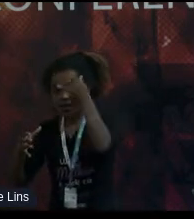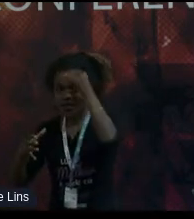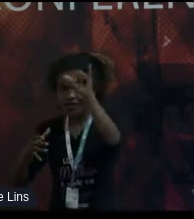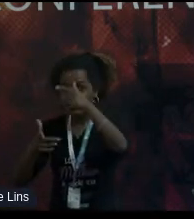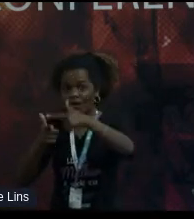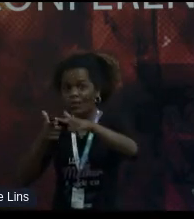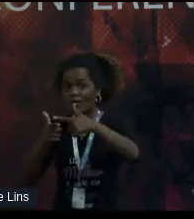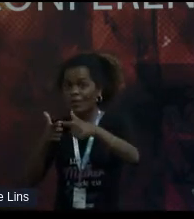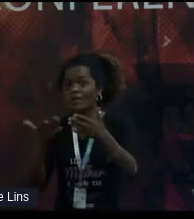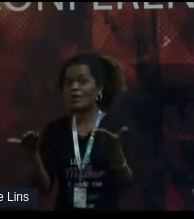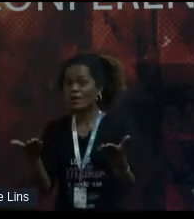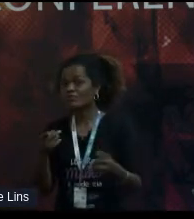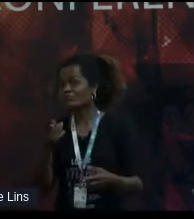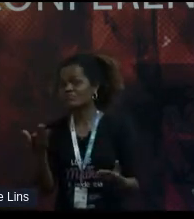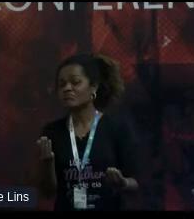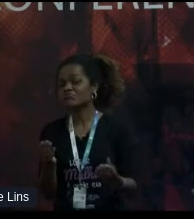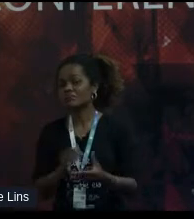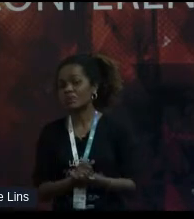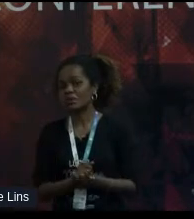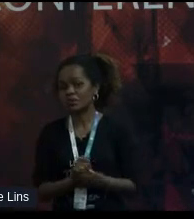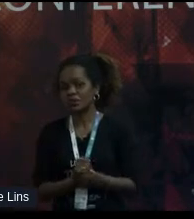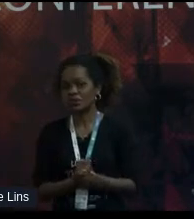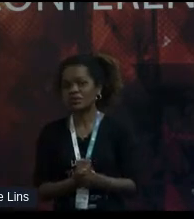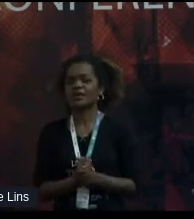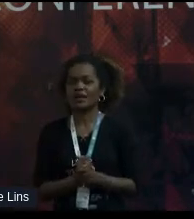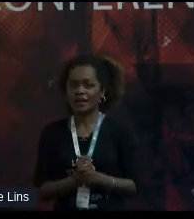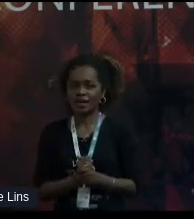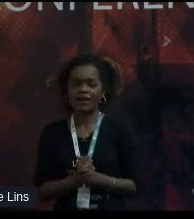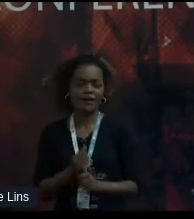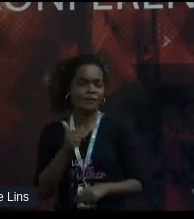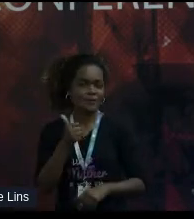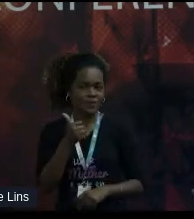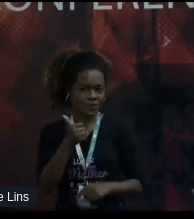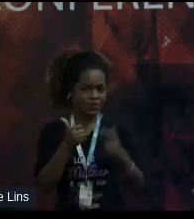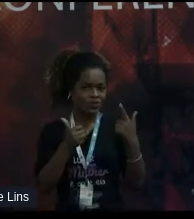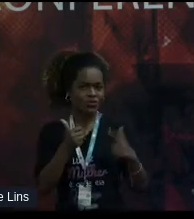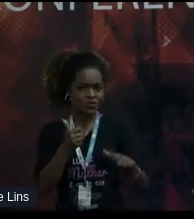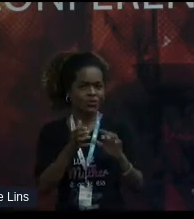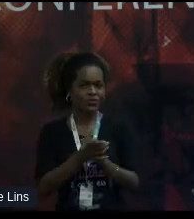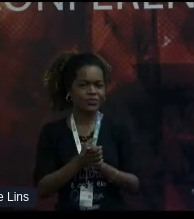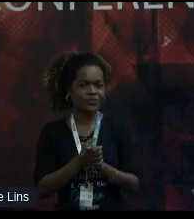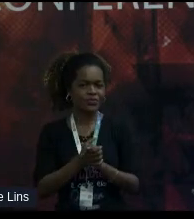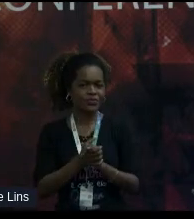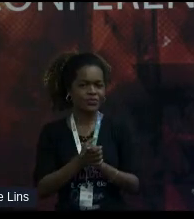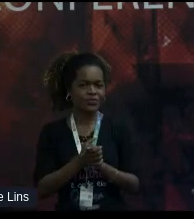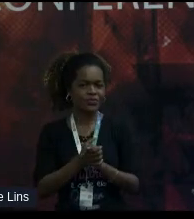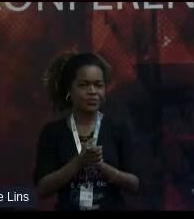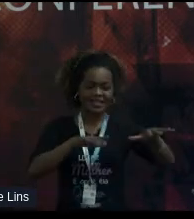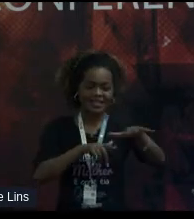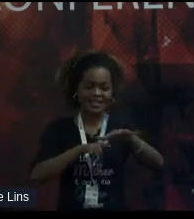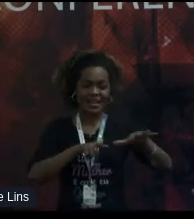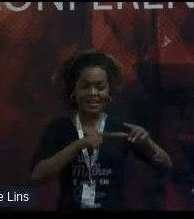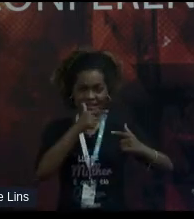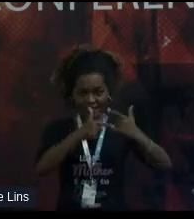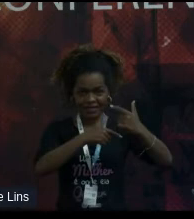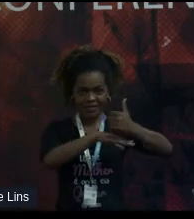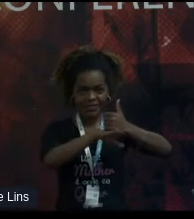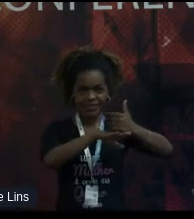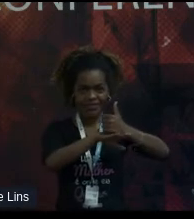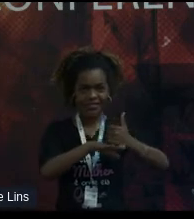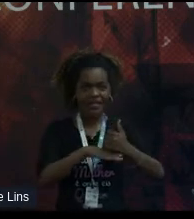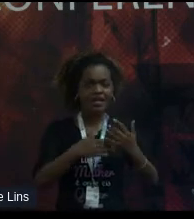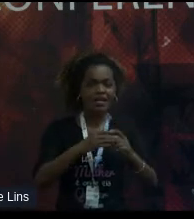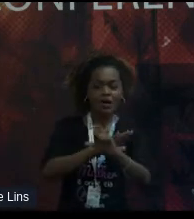afinal, Flávio? Opa, vamos lá. Então, mais uma vez, né, para os designers aqui, determine rótulos